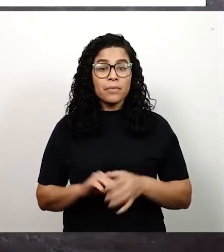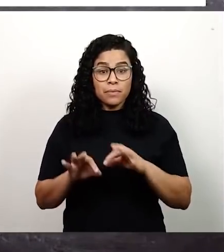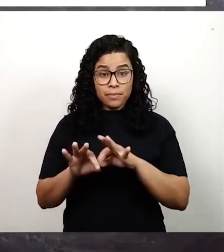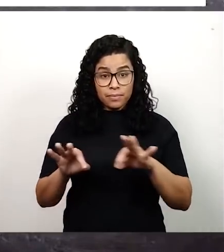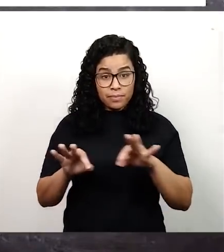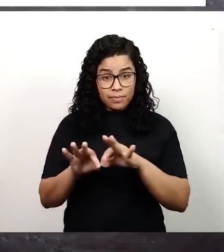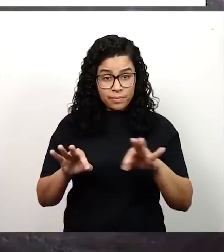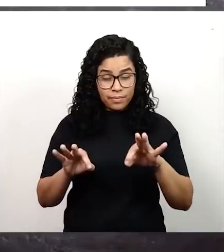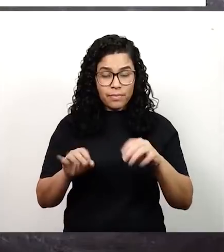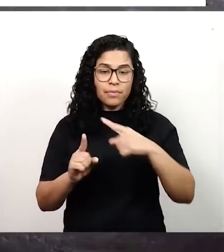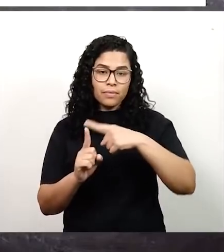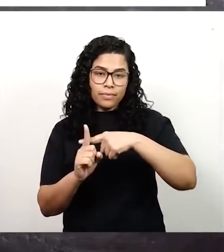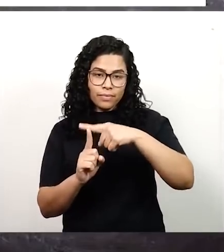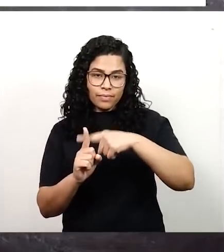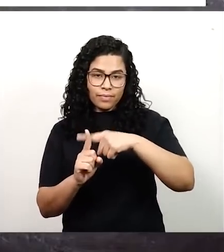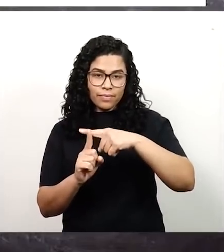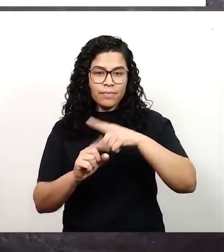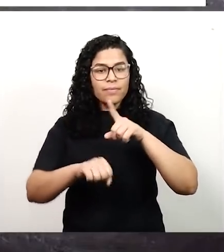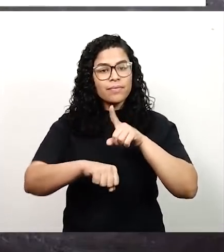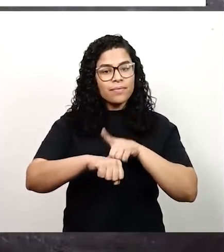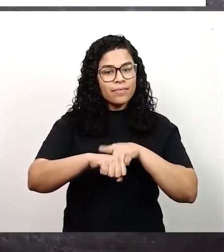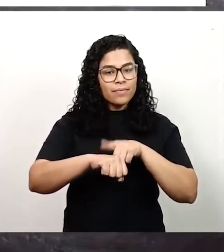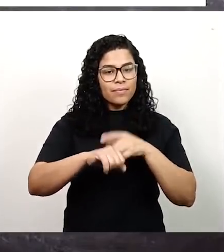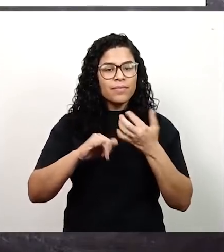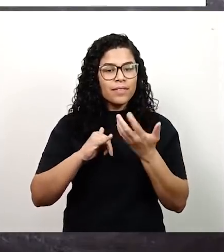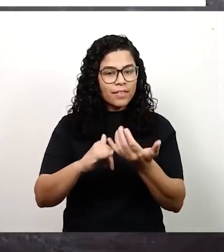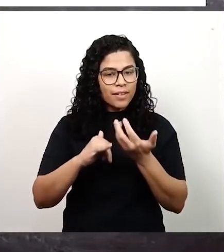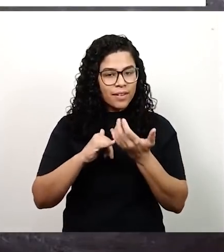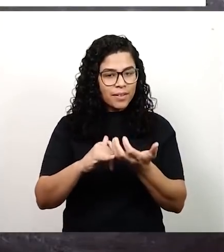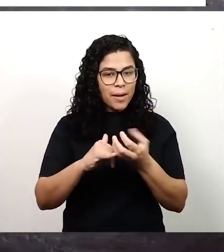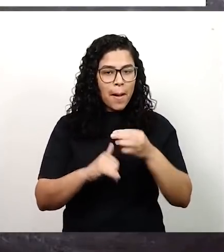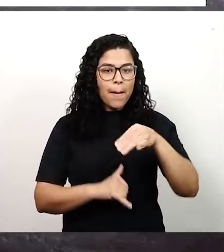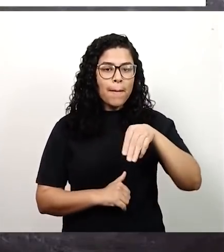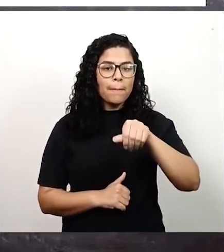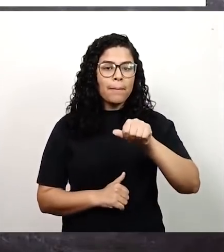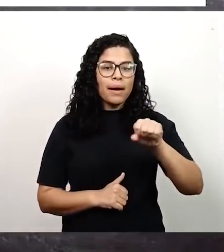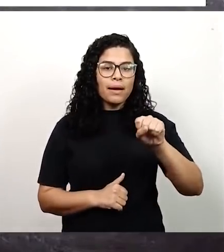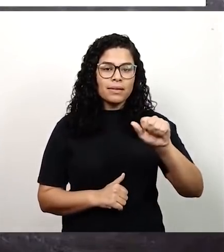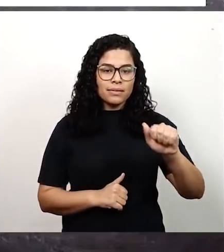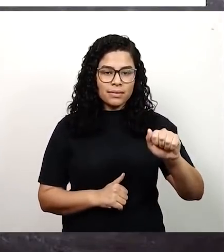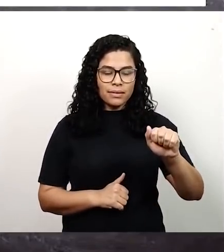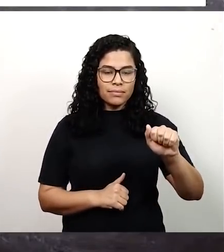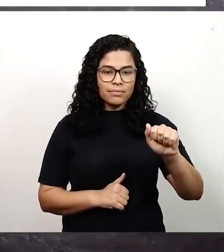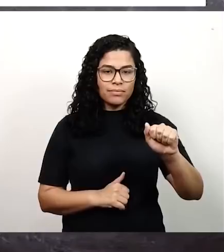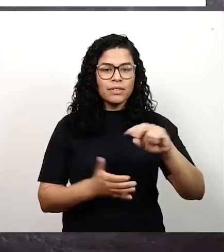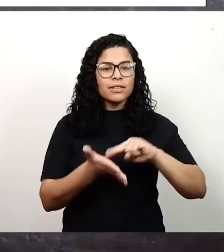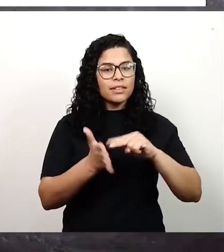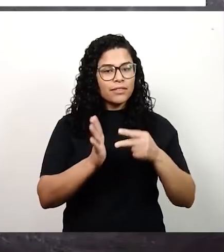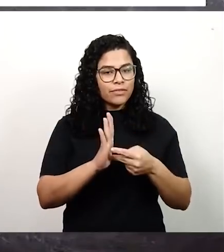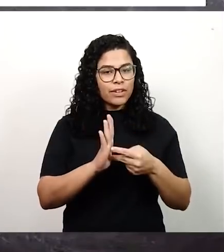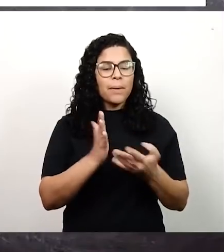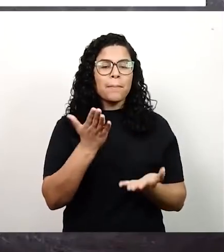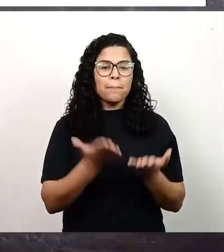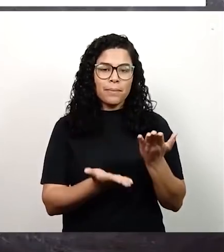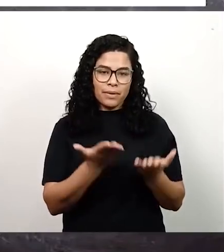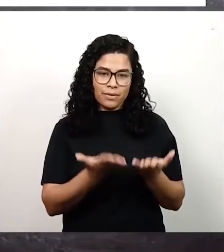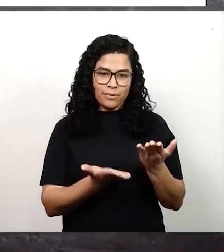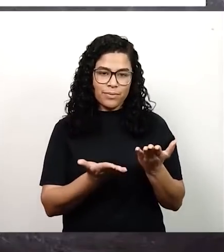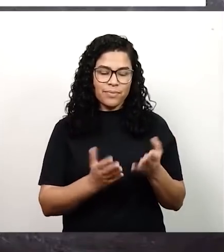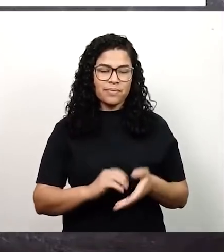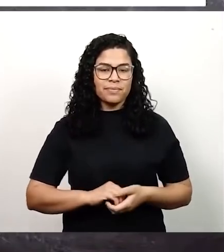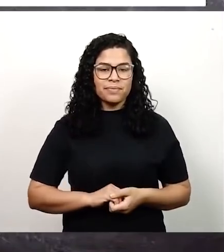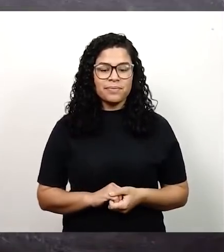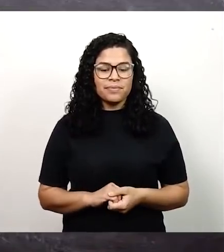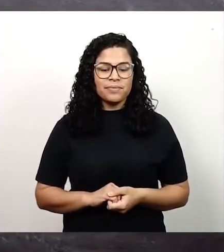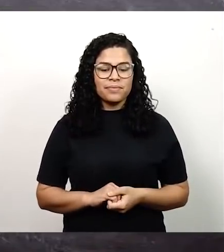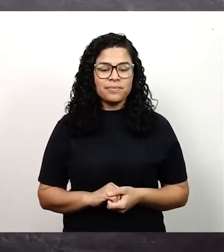medir temperatura, tempo, calorias e massa. Aquilo que normalmente falamos